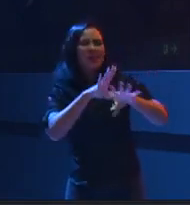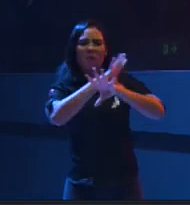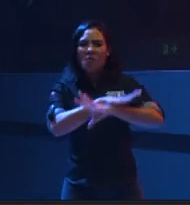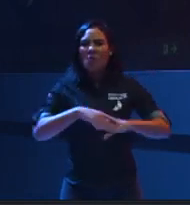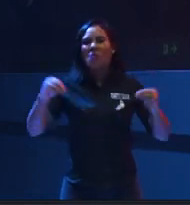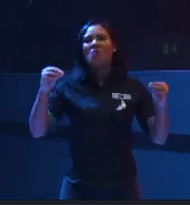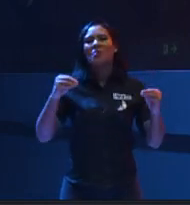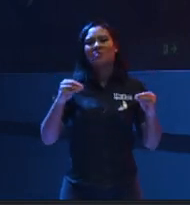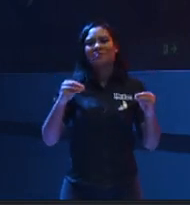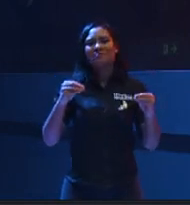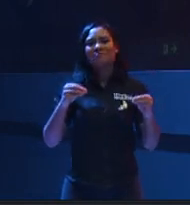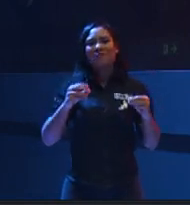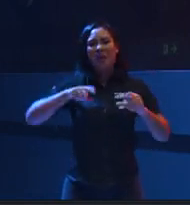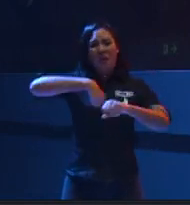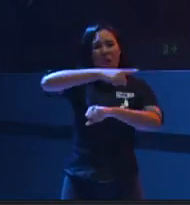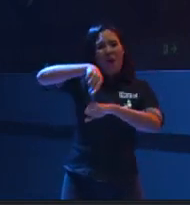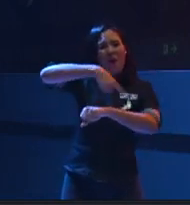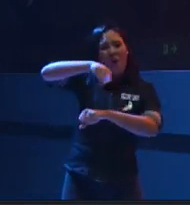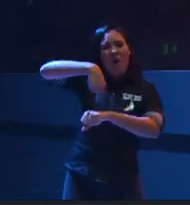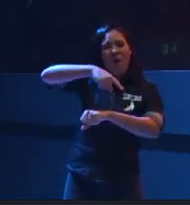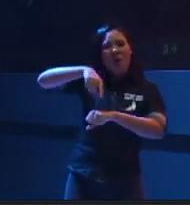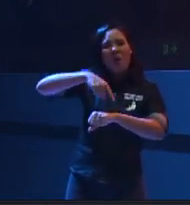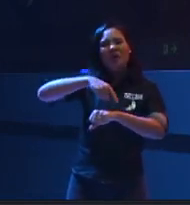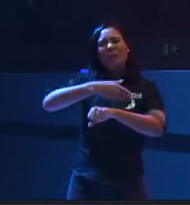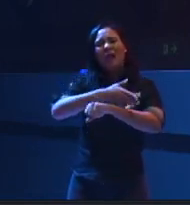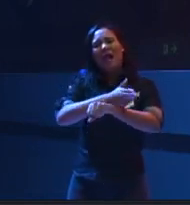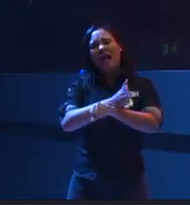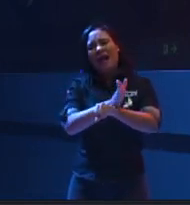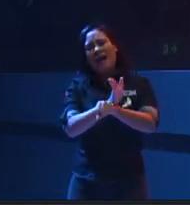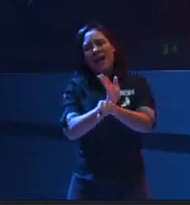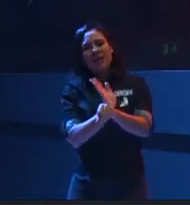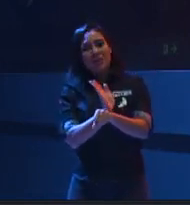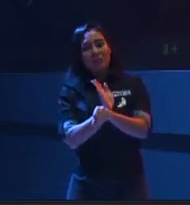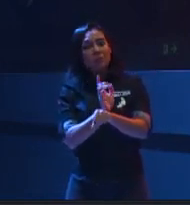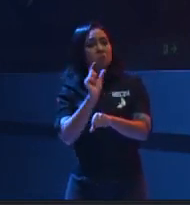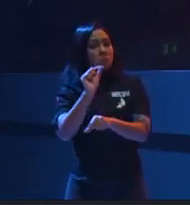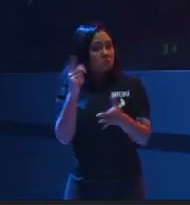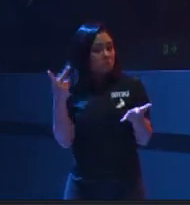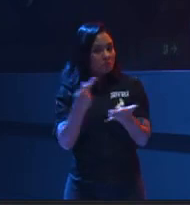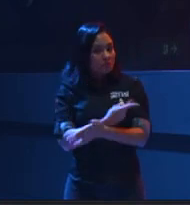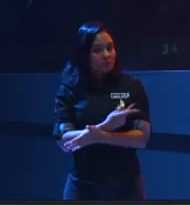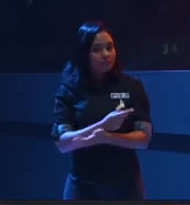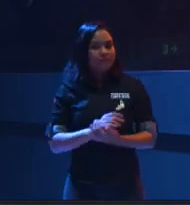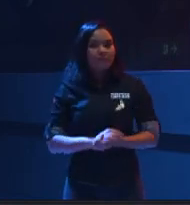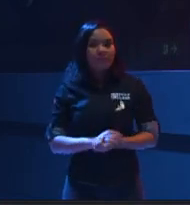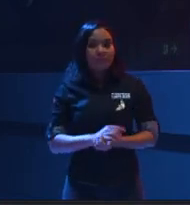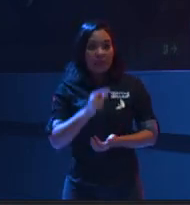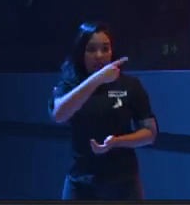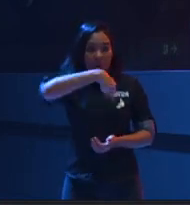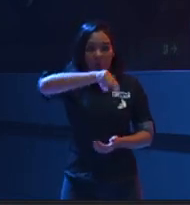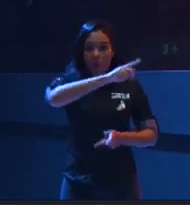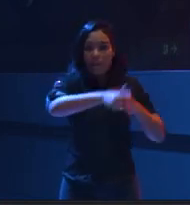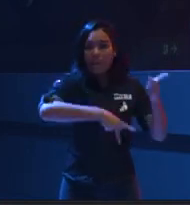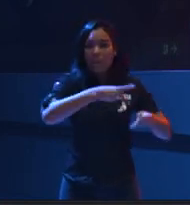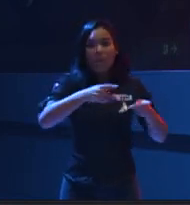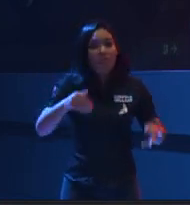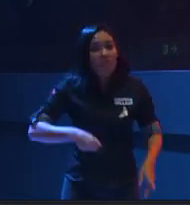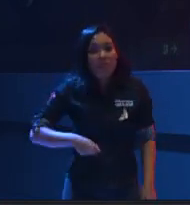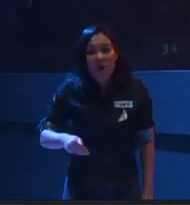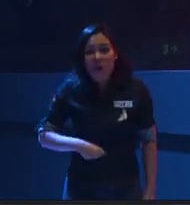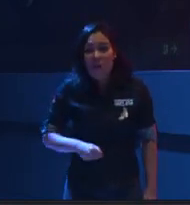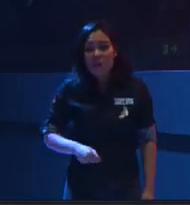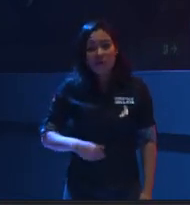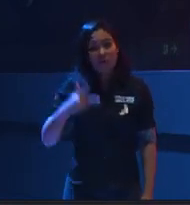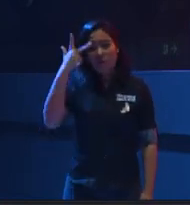e horas se passam e depois de horas tá todo mundo com fome é